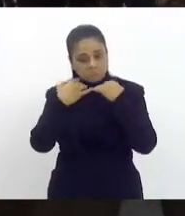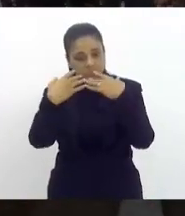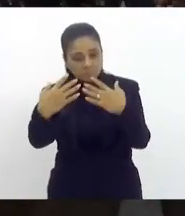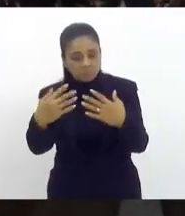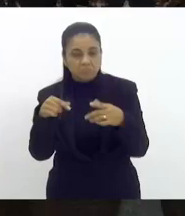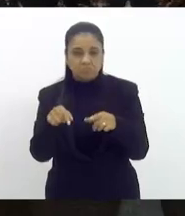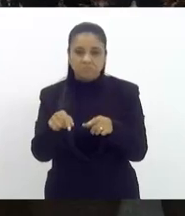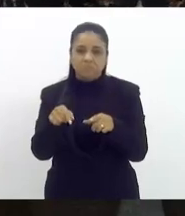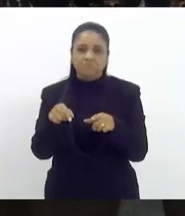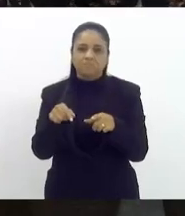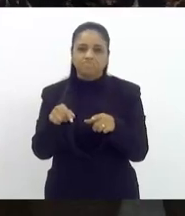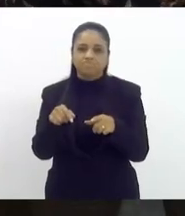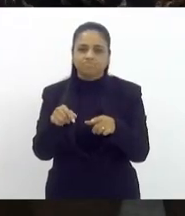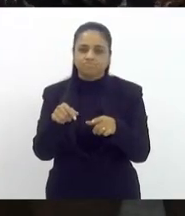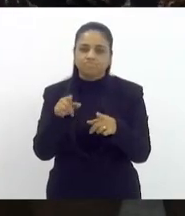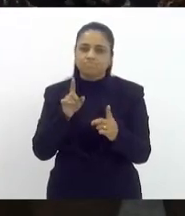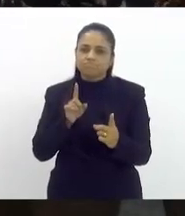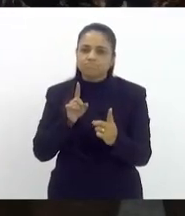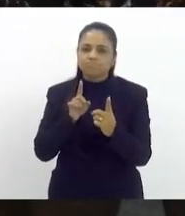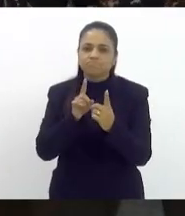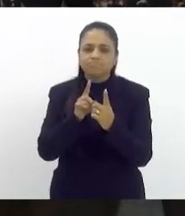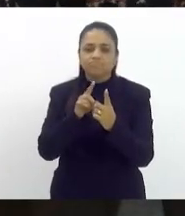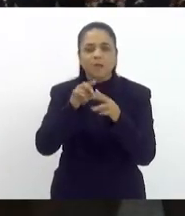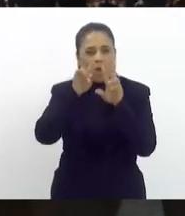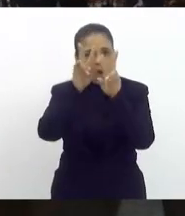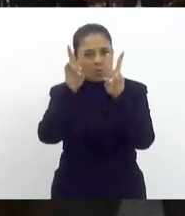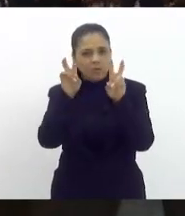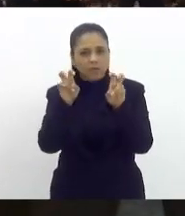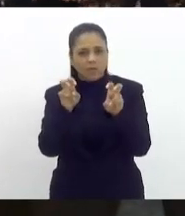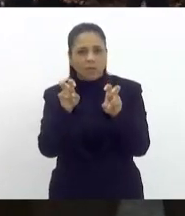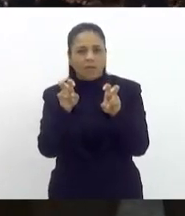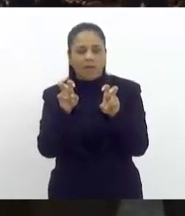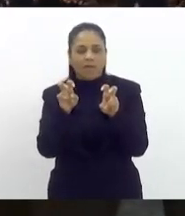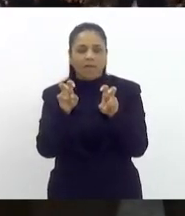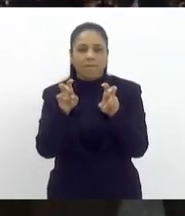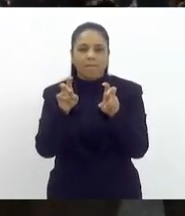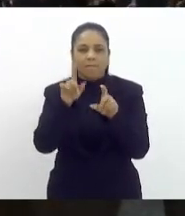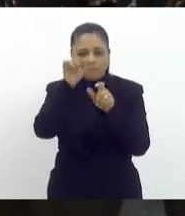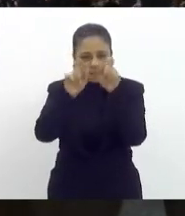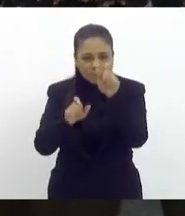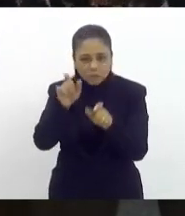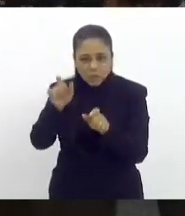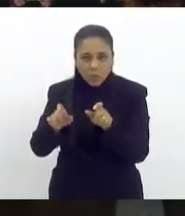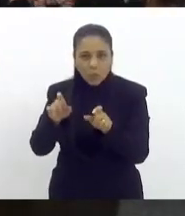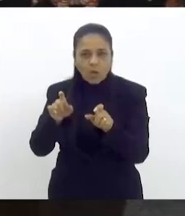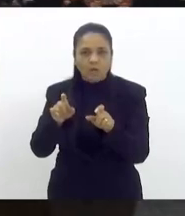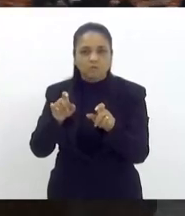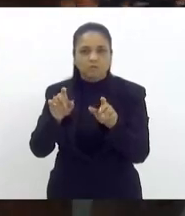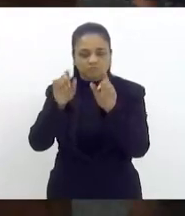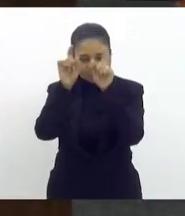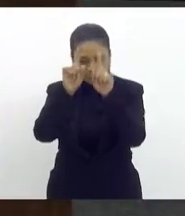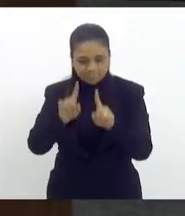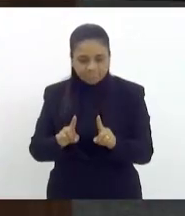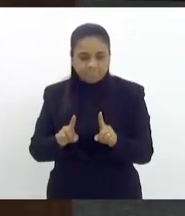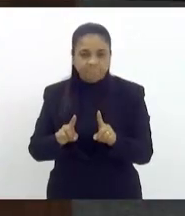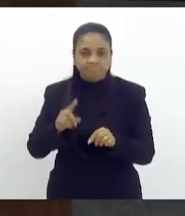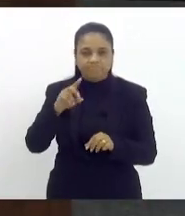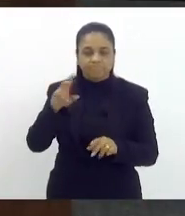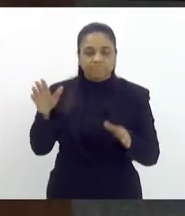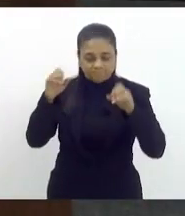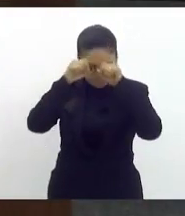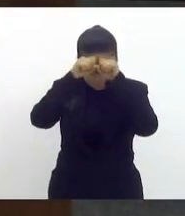que eu me aproximei desse tema que é o tema das pessoas com o espectro autista